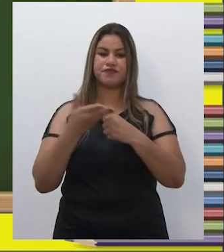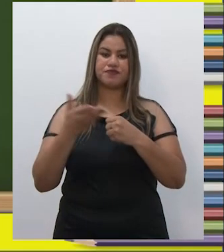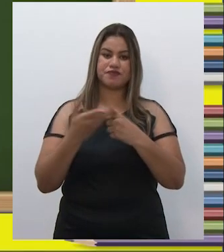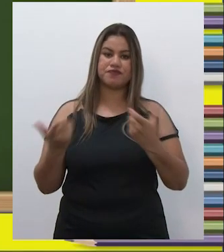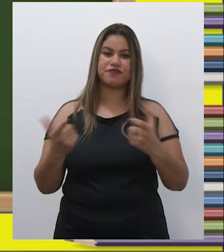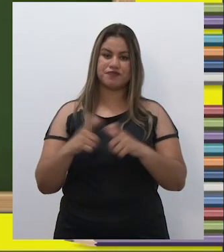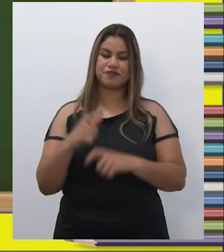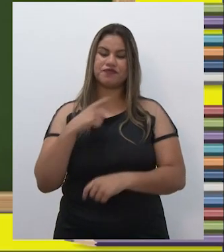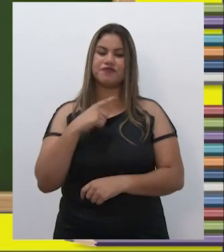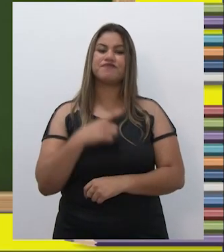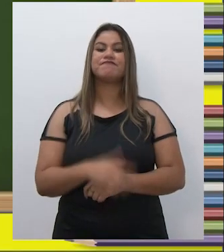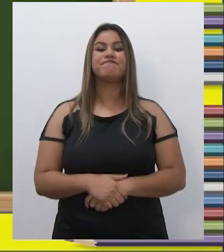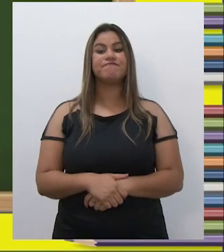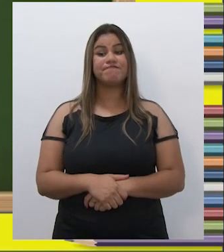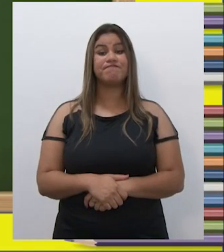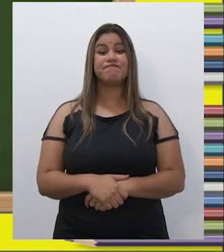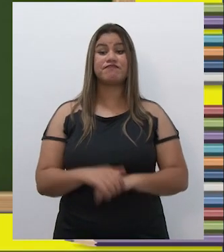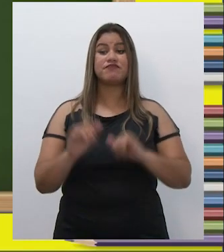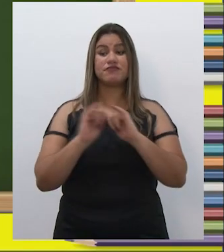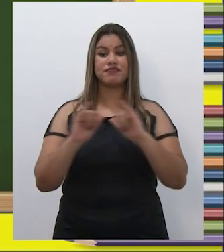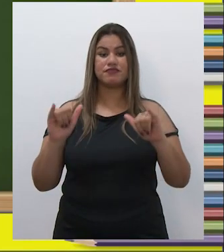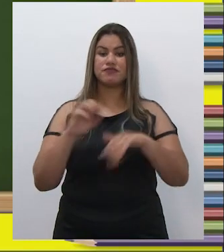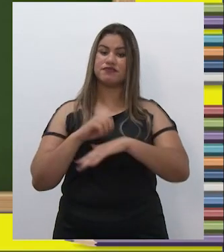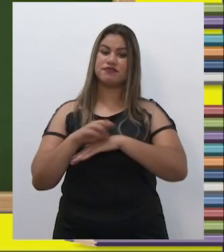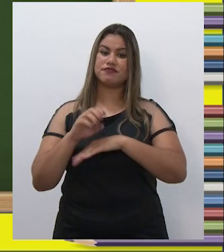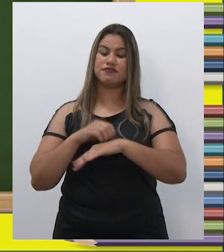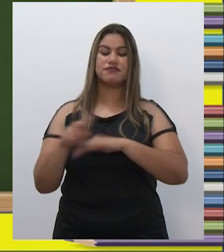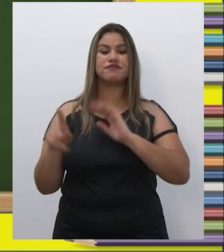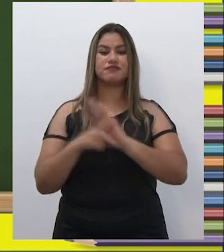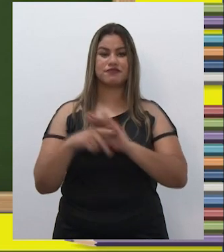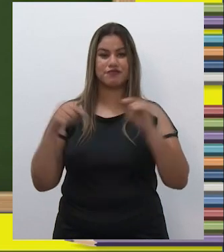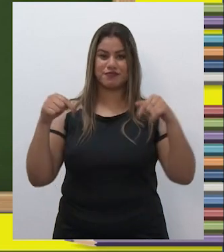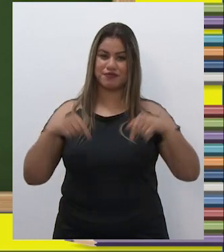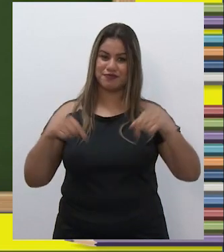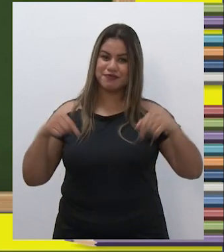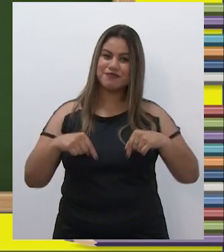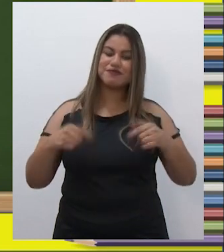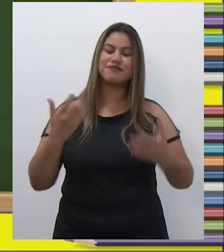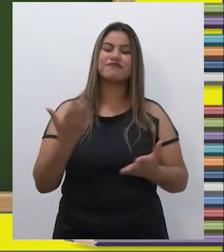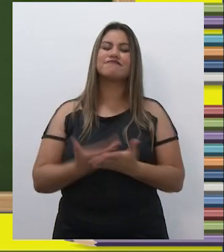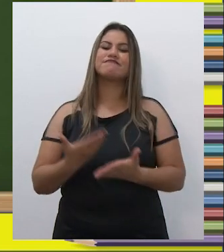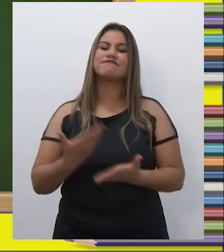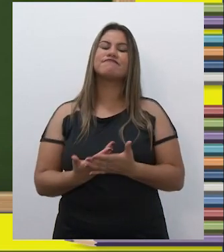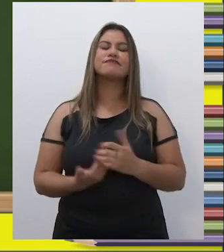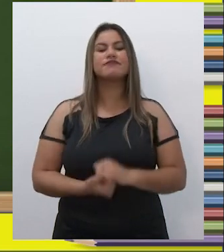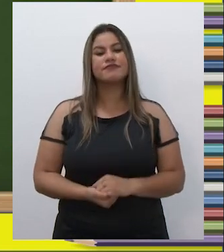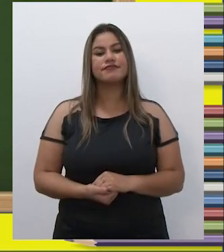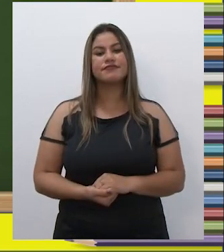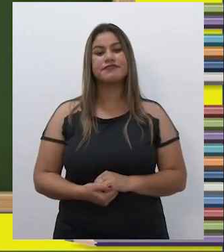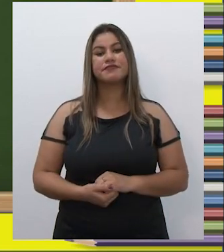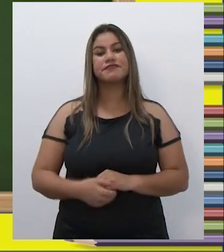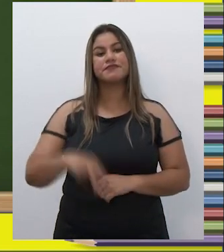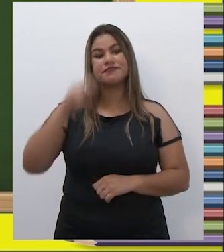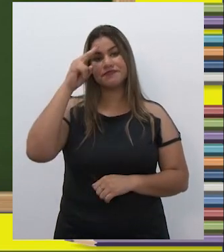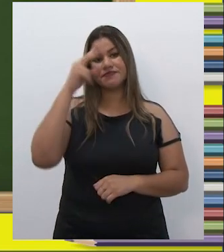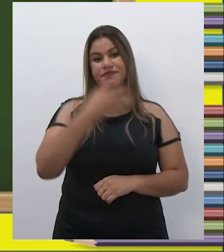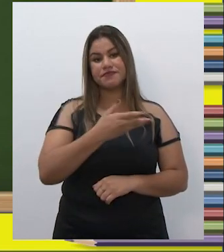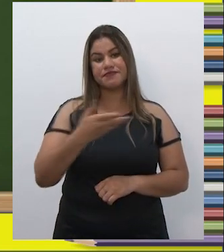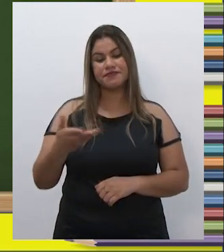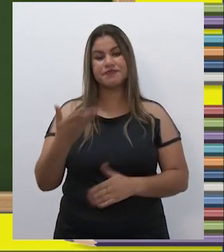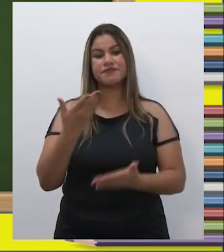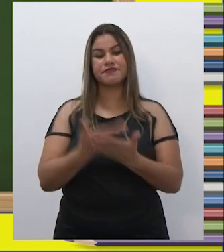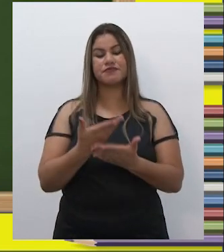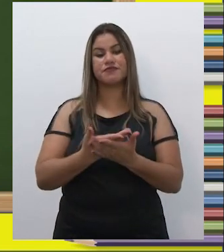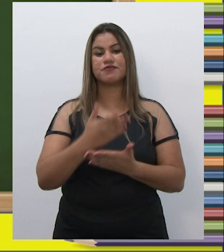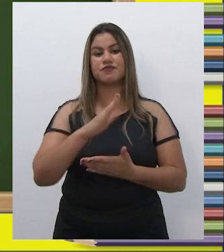porte. Bora lá, alguns avisos e recomendações do nosso ambiente de estudo. Lembrando, aluno, que você